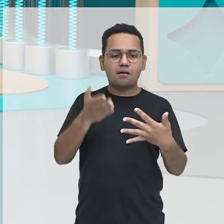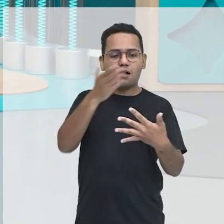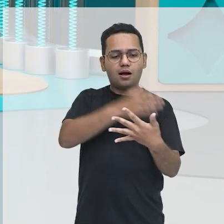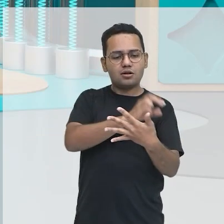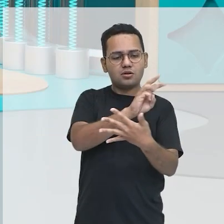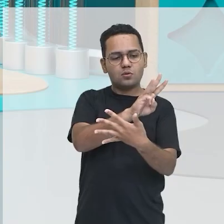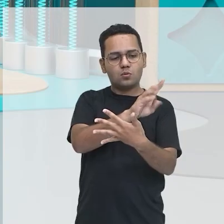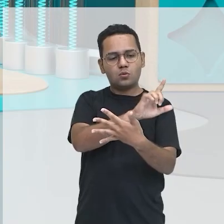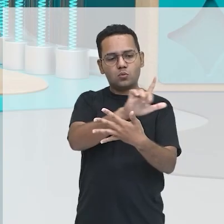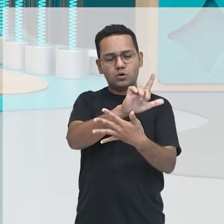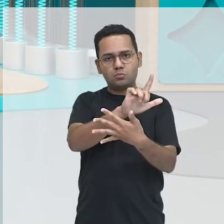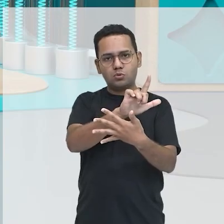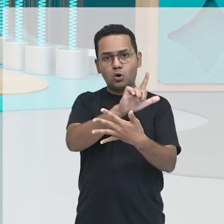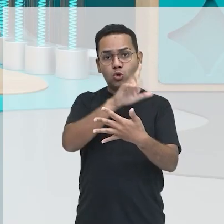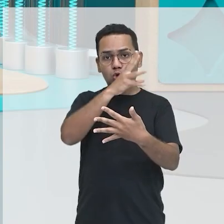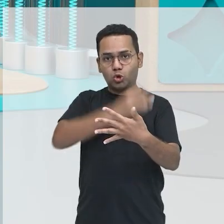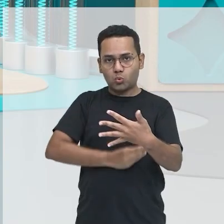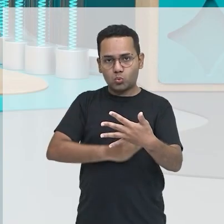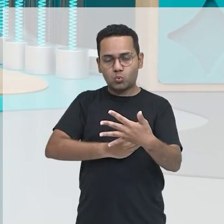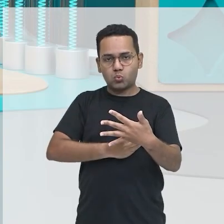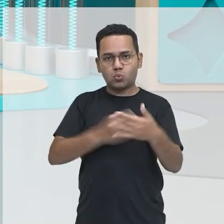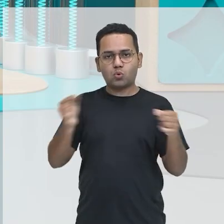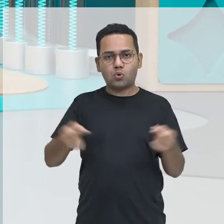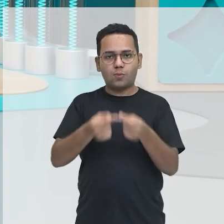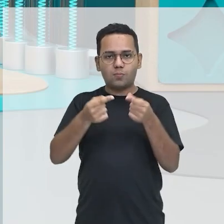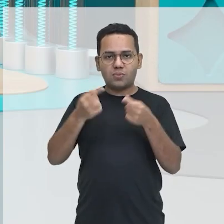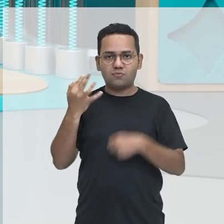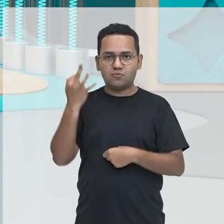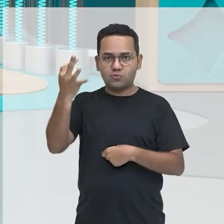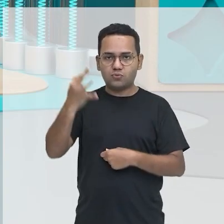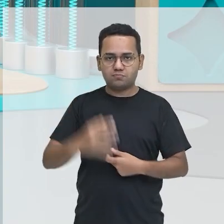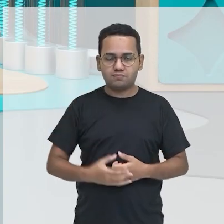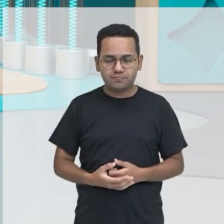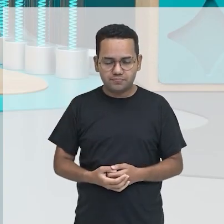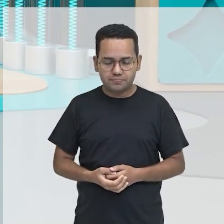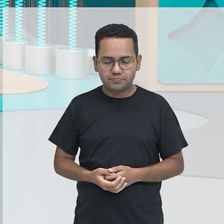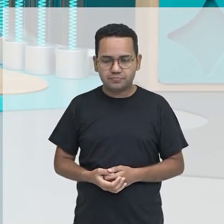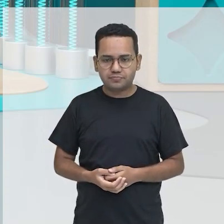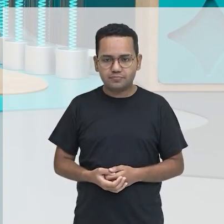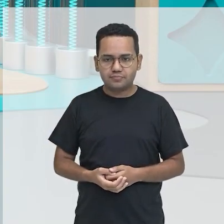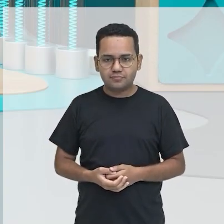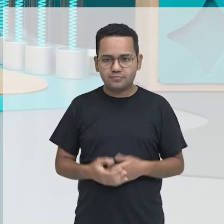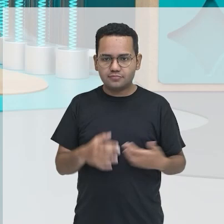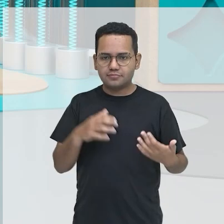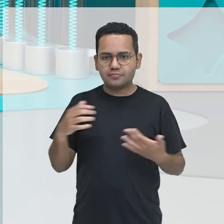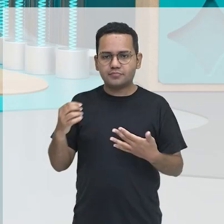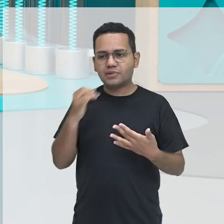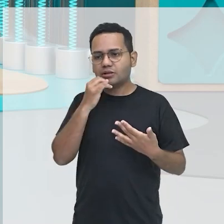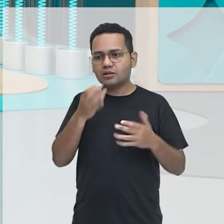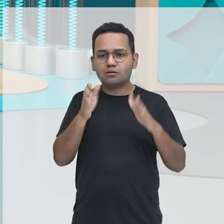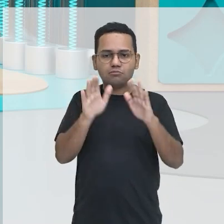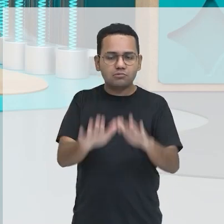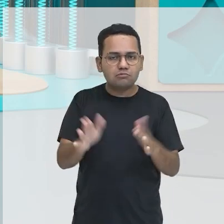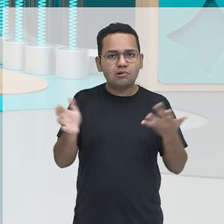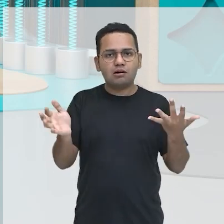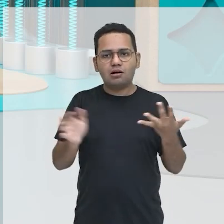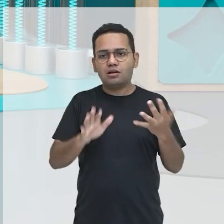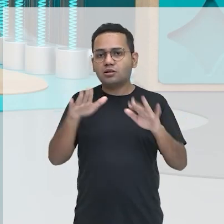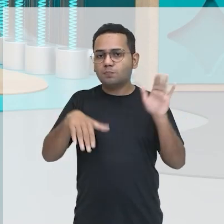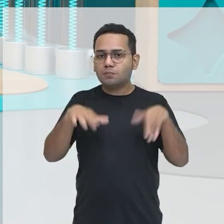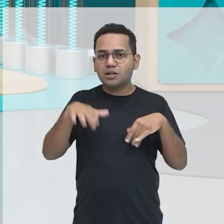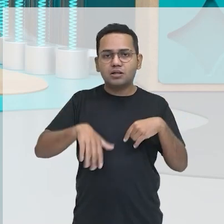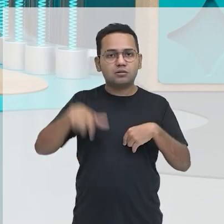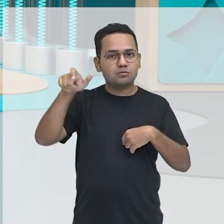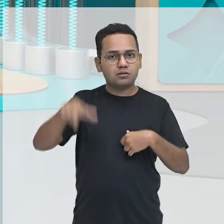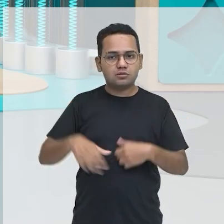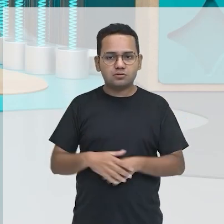para o futuro. Eu estou projetando essa ação para o futuro. Permanecer, permanecerá, permaneceremos e assim por diante, depende sempre do